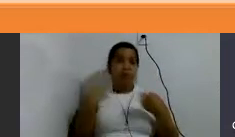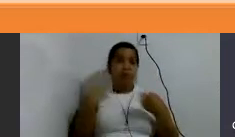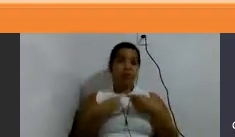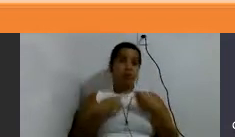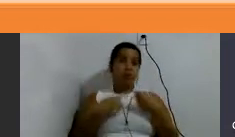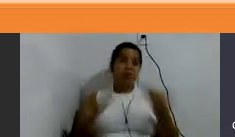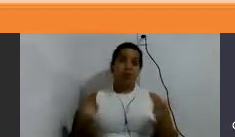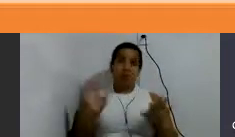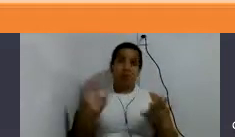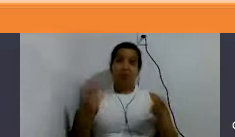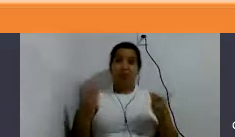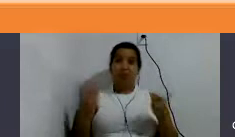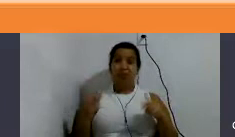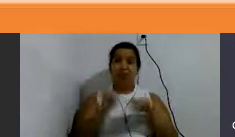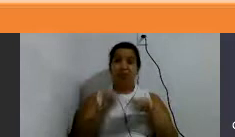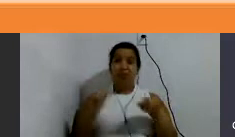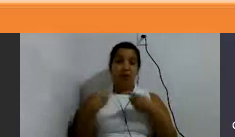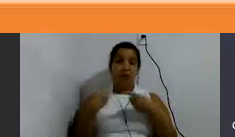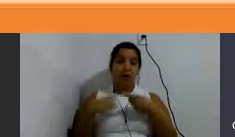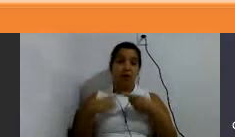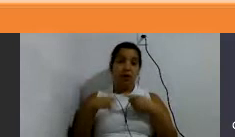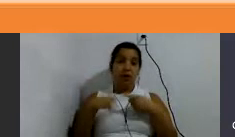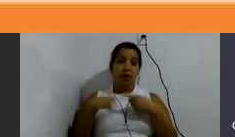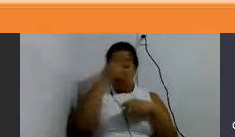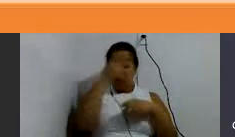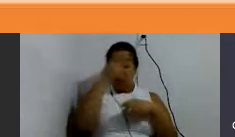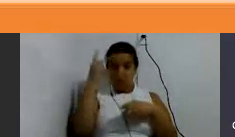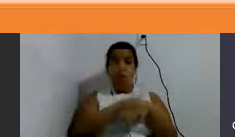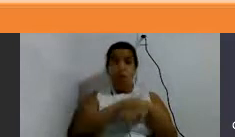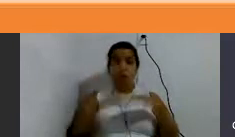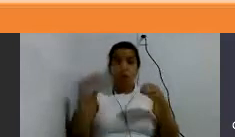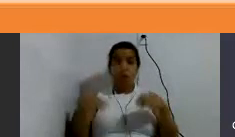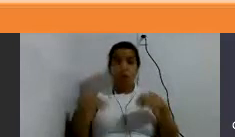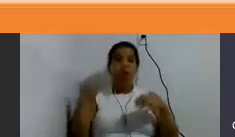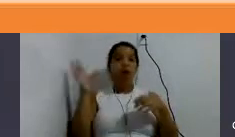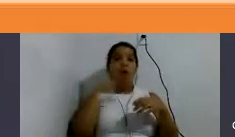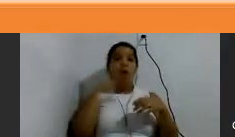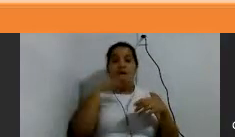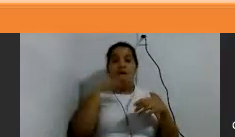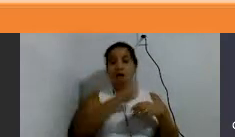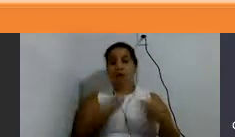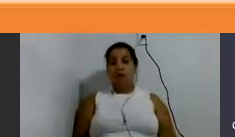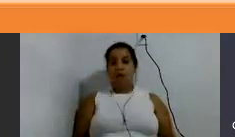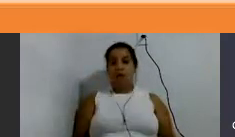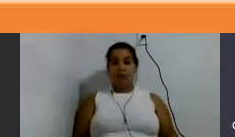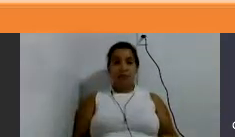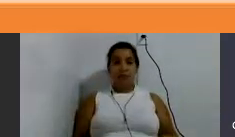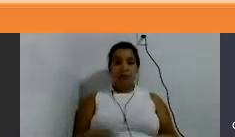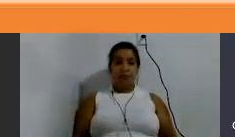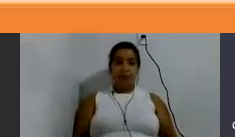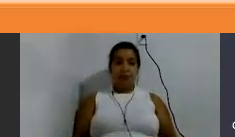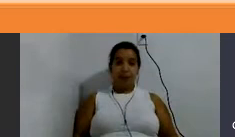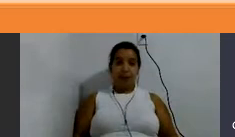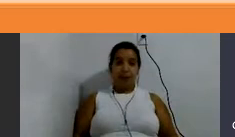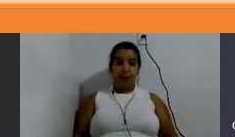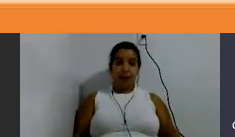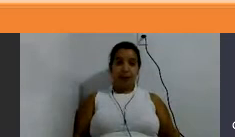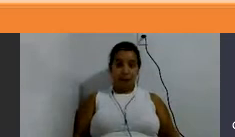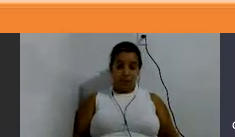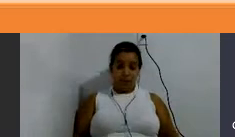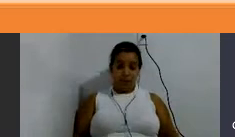acredito que nem tenha isso, porque a maioria das pessoas tem cura espontânea para leishmania. Se a gente fosse pensar a quantidade de